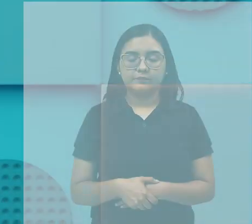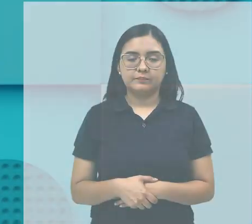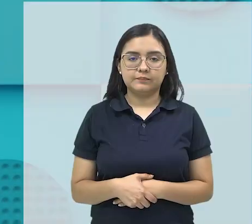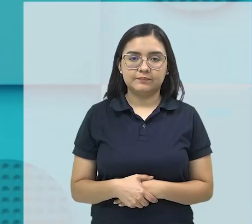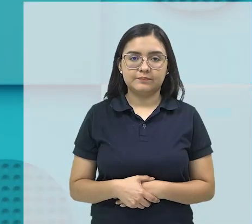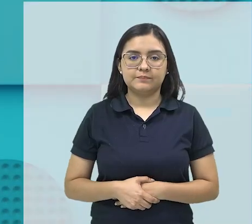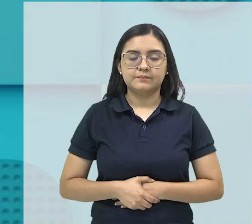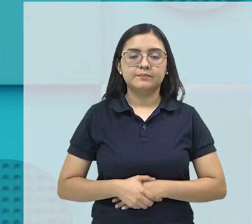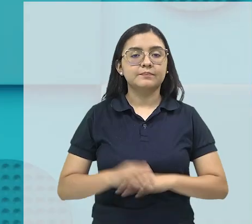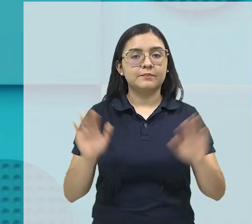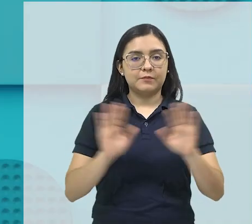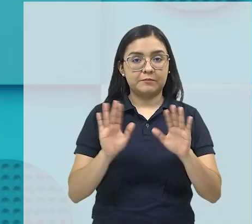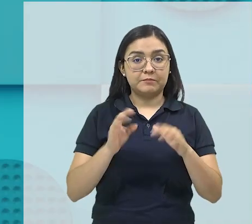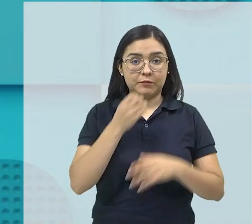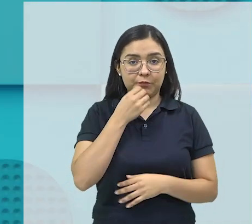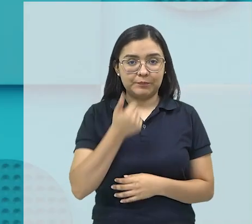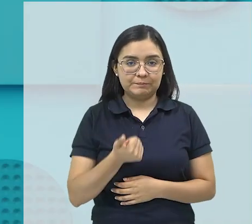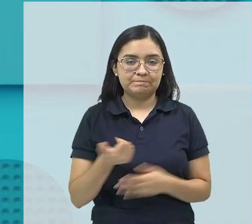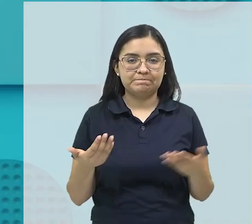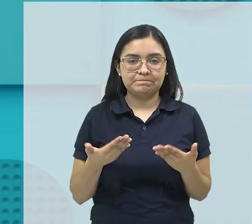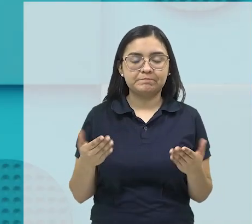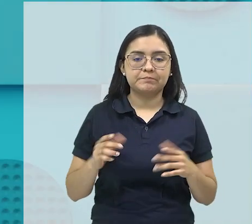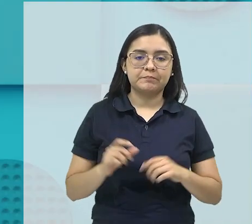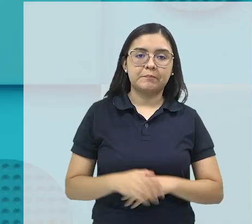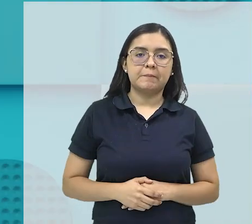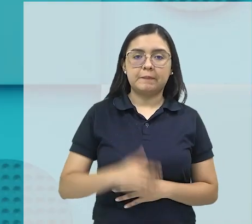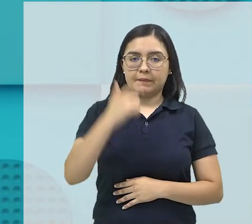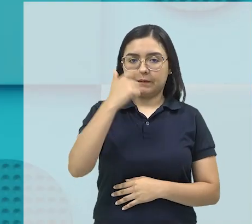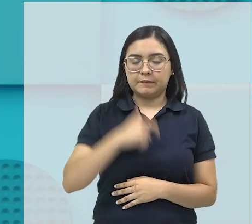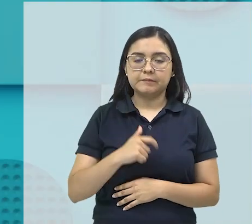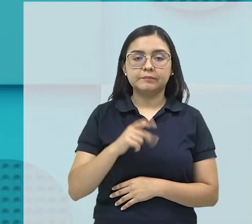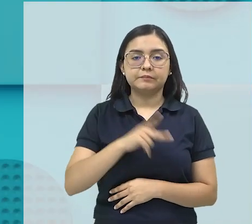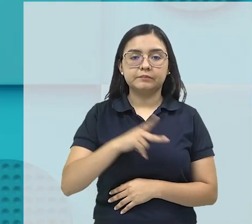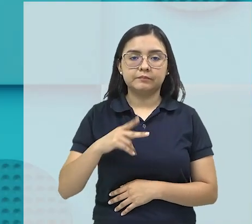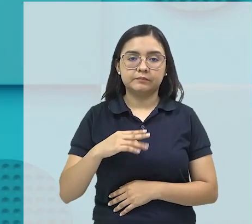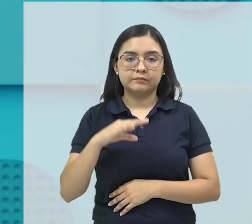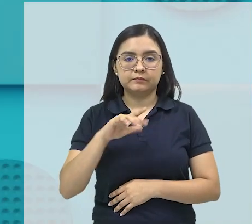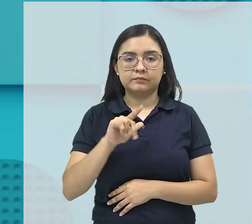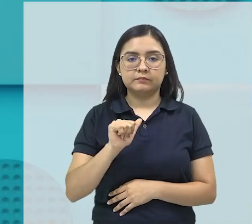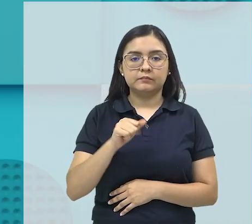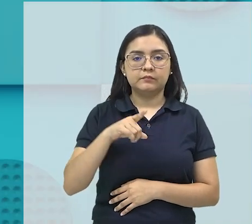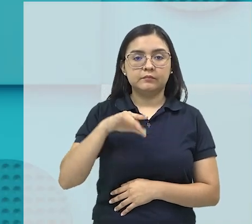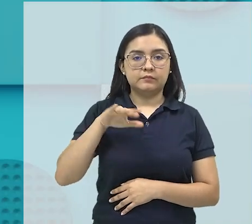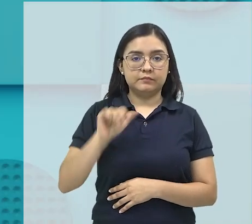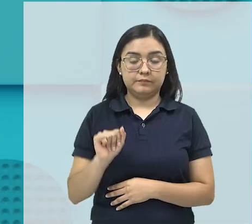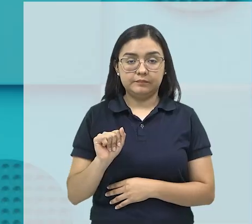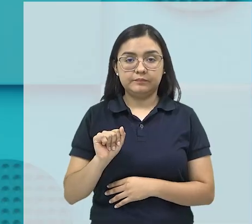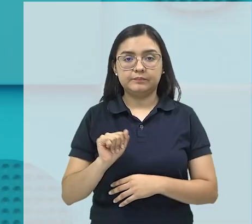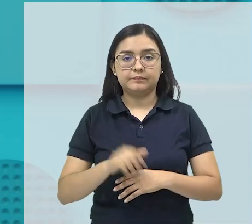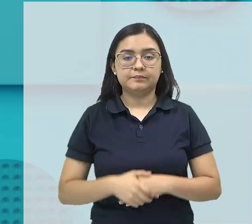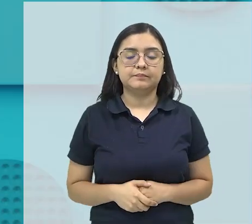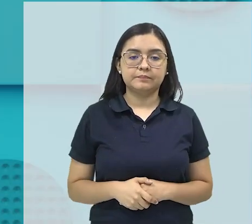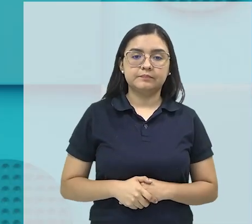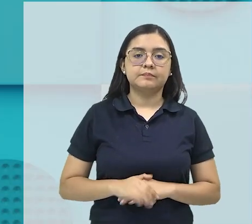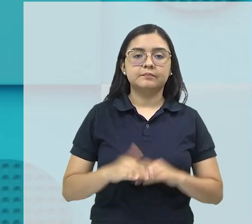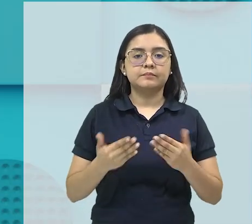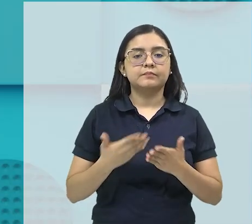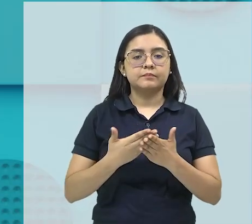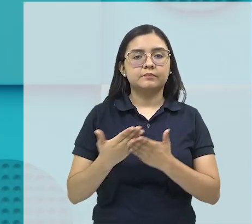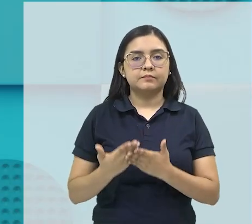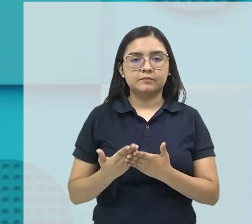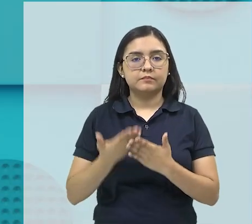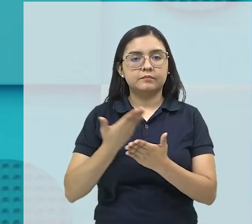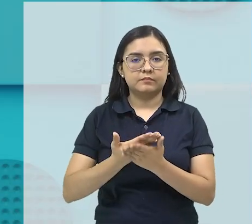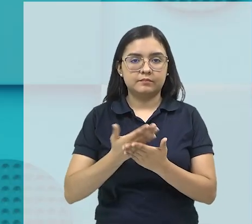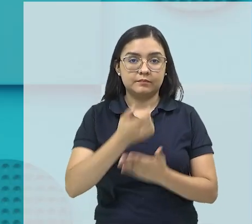are you today? Como estão todos hoje? Here is Teacher Cláudia Borges, aqui é a professora Cláudia Borges, e nós vamos começar mais